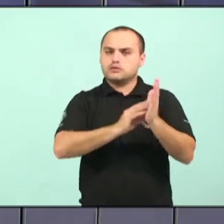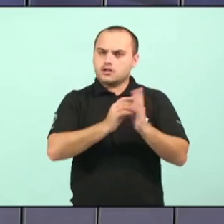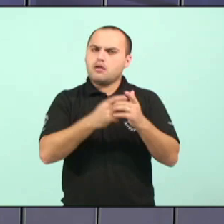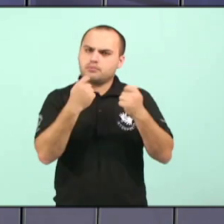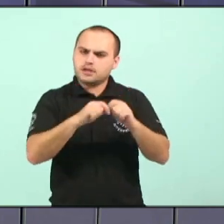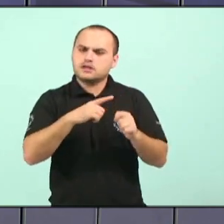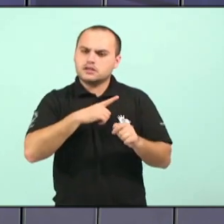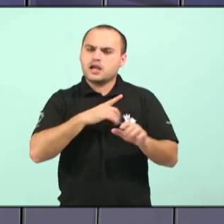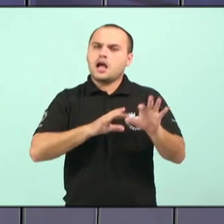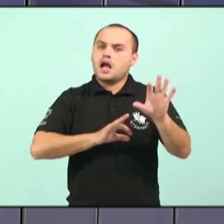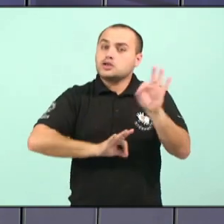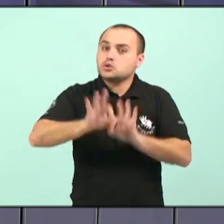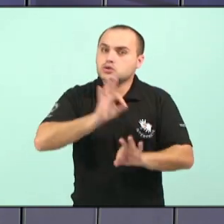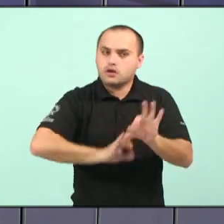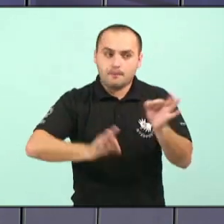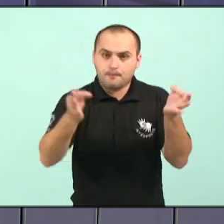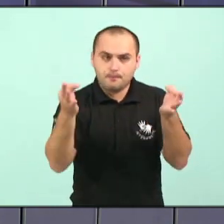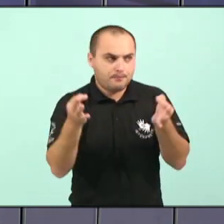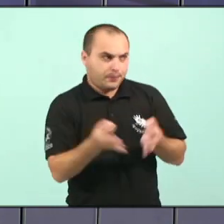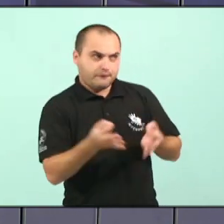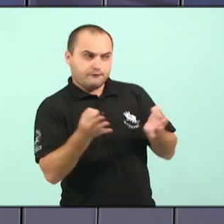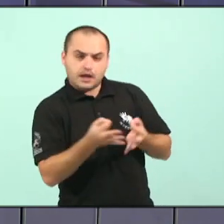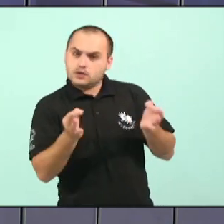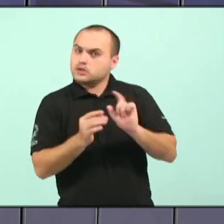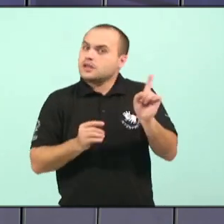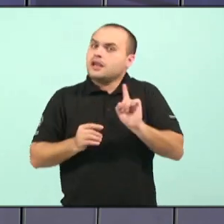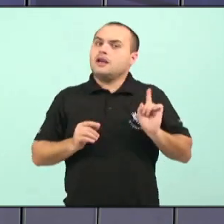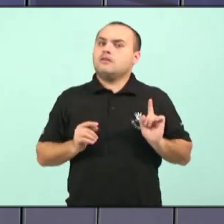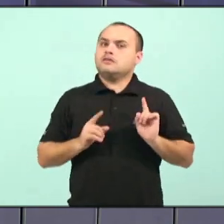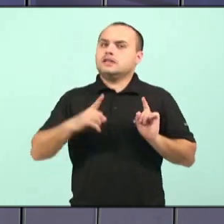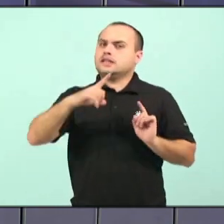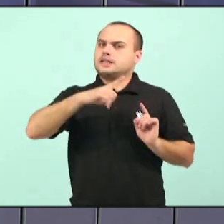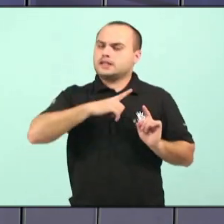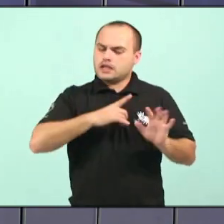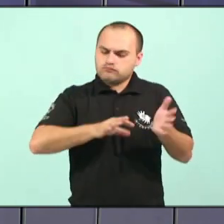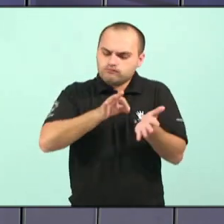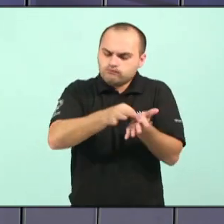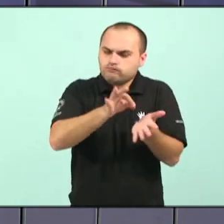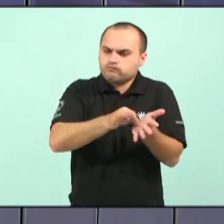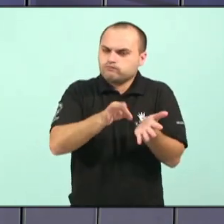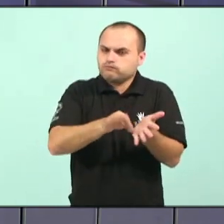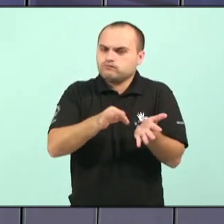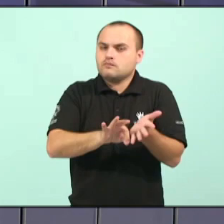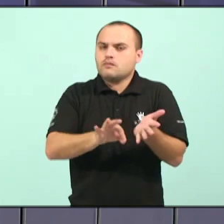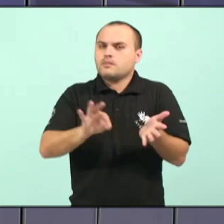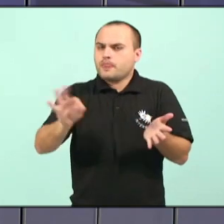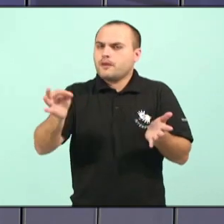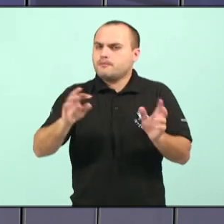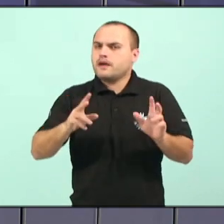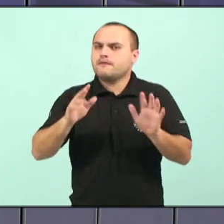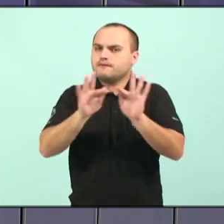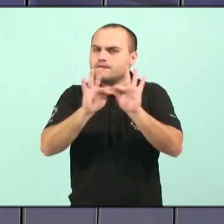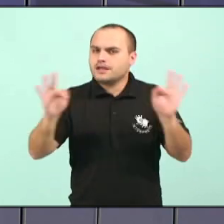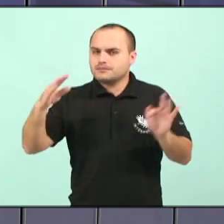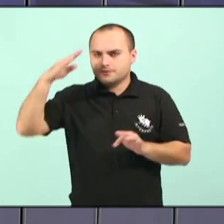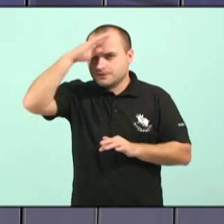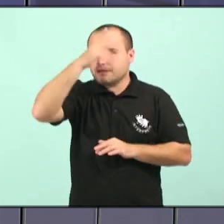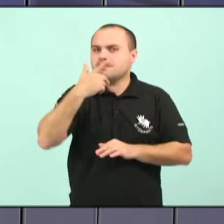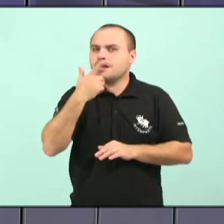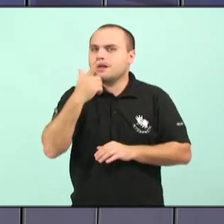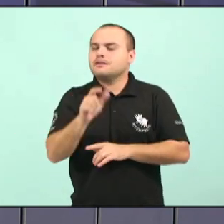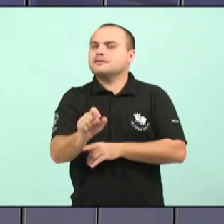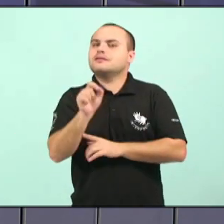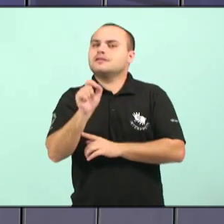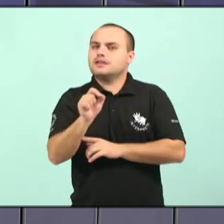ajustes. Não é um modelo perfeito. Sim. Tem muitas correções para se fazer. E acho que uma frase que o Bolsonaro dizia na campanha reproduz aquilo